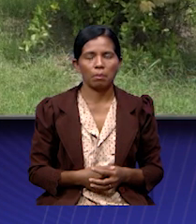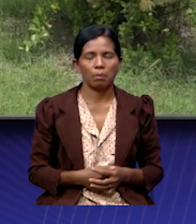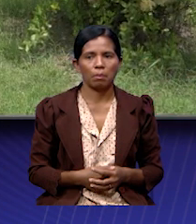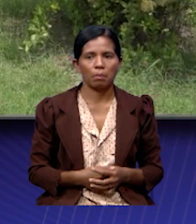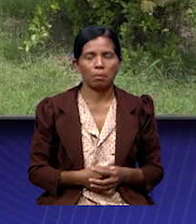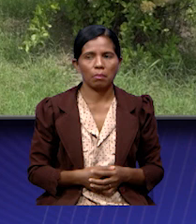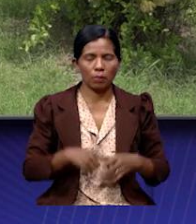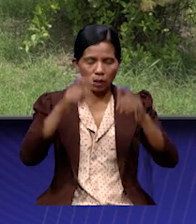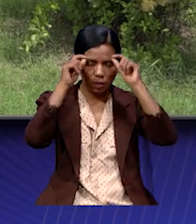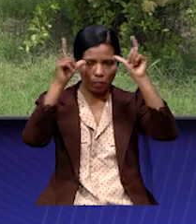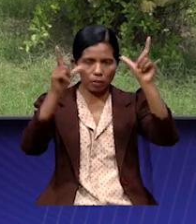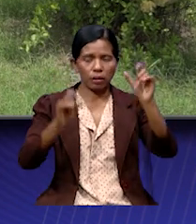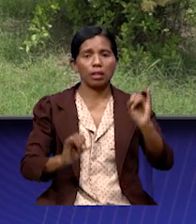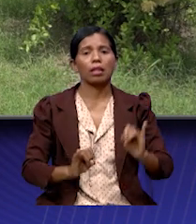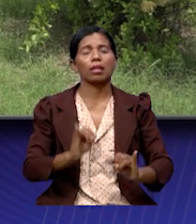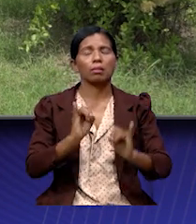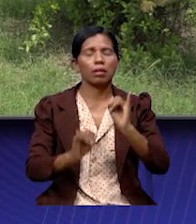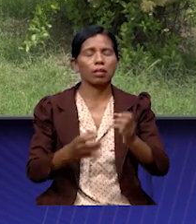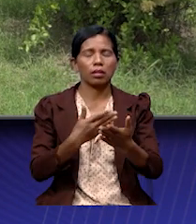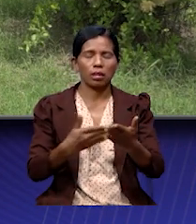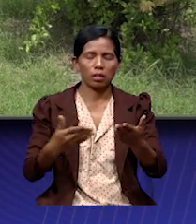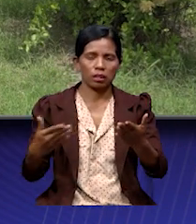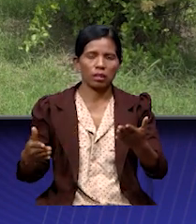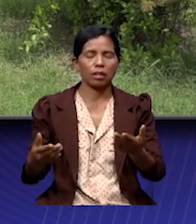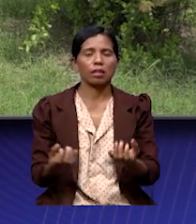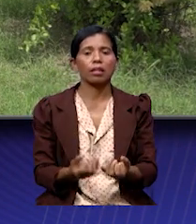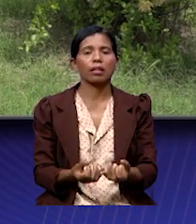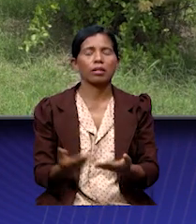Timor-Leste se é dependência para essa importação, mas que é